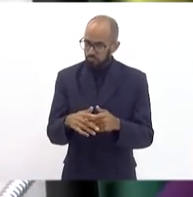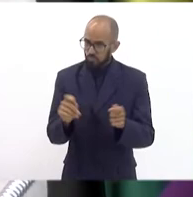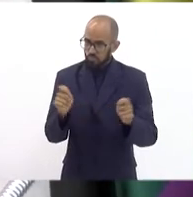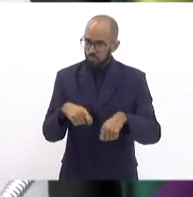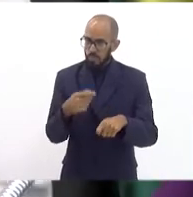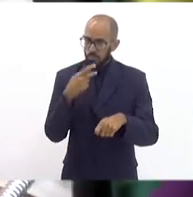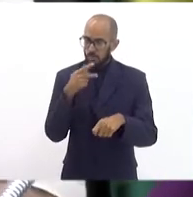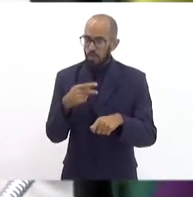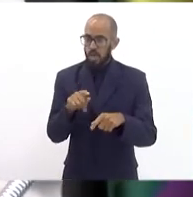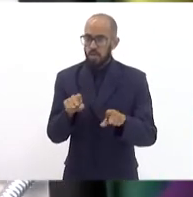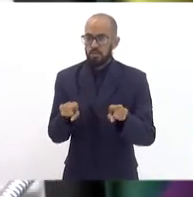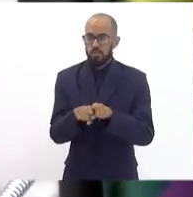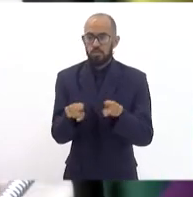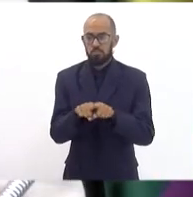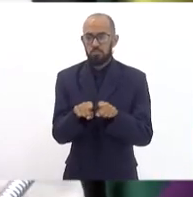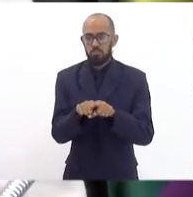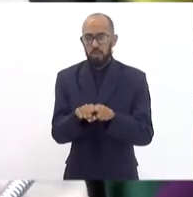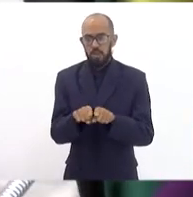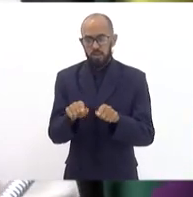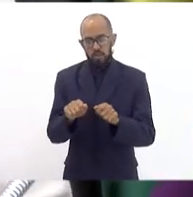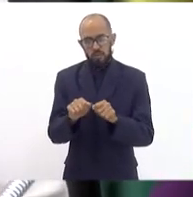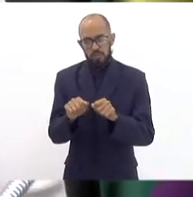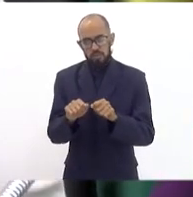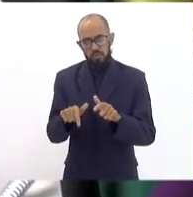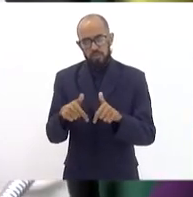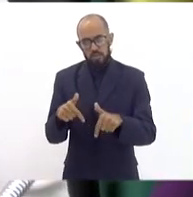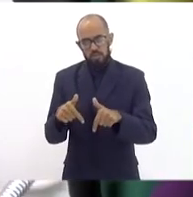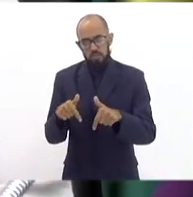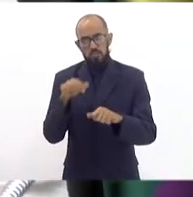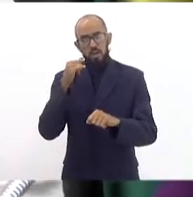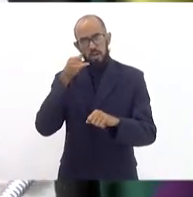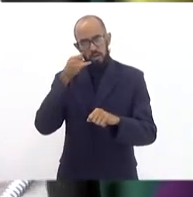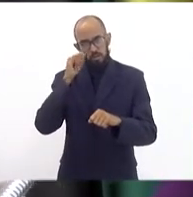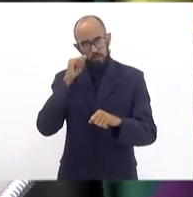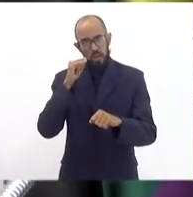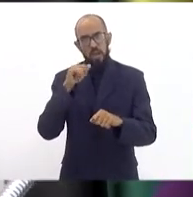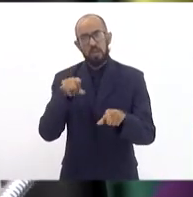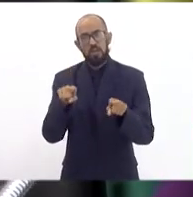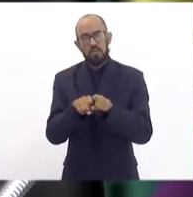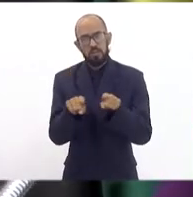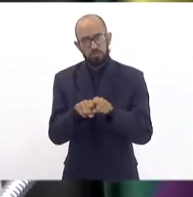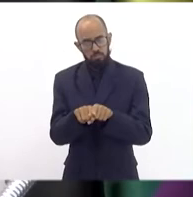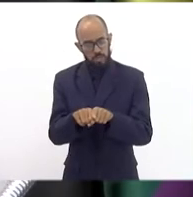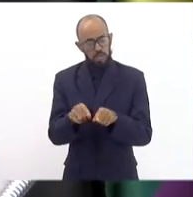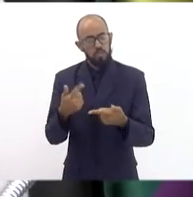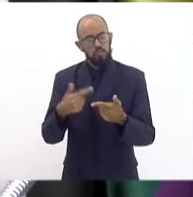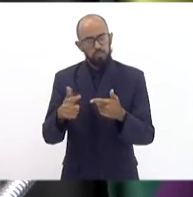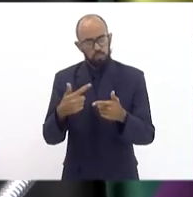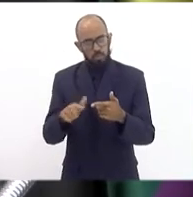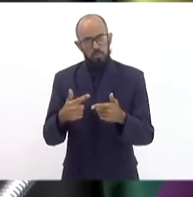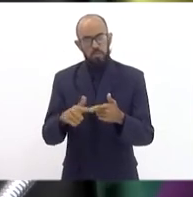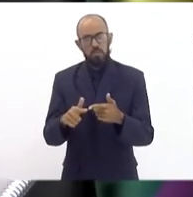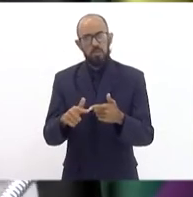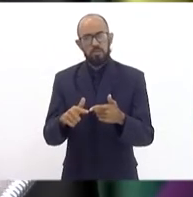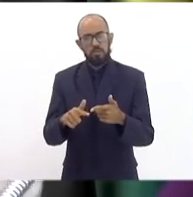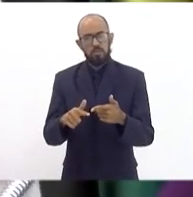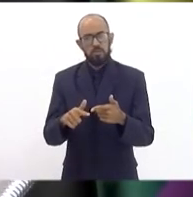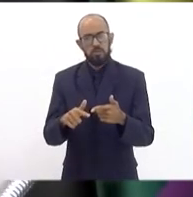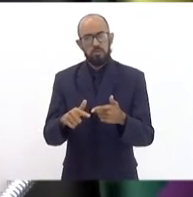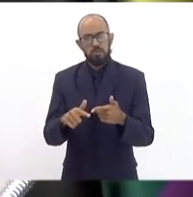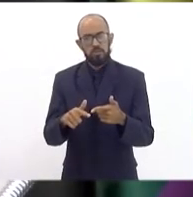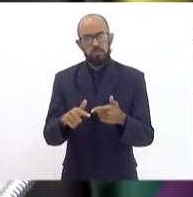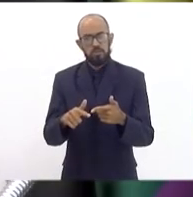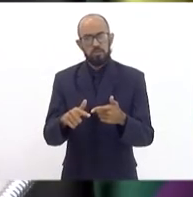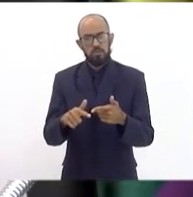falar que está tomando providências para eliminar exatamente as causas. Veja bem, nós estamos